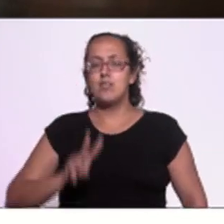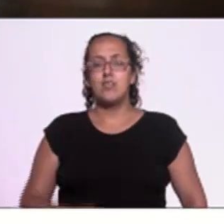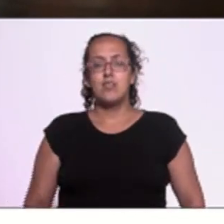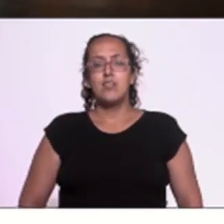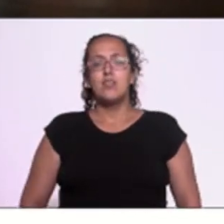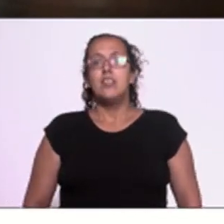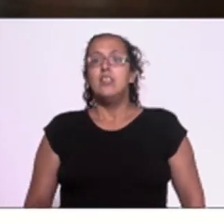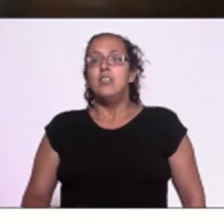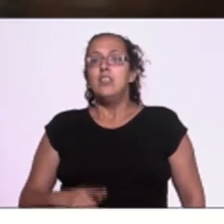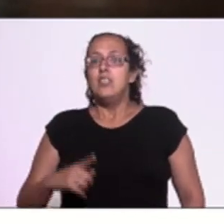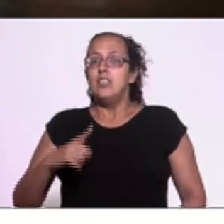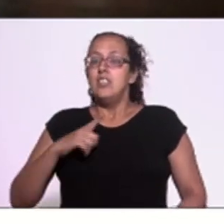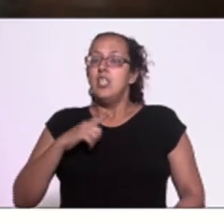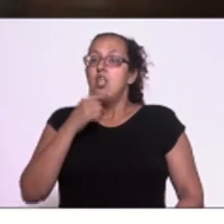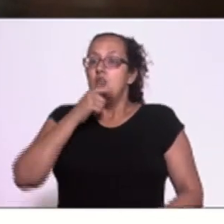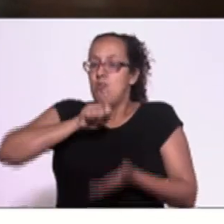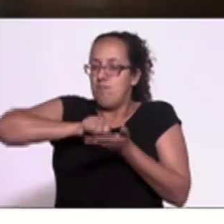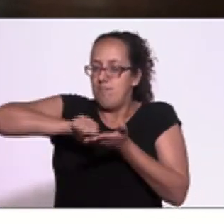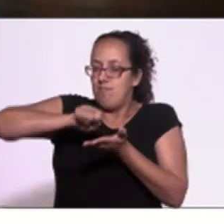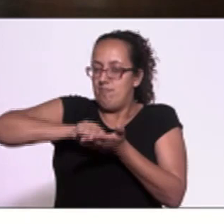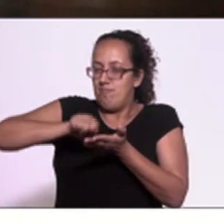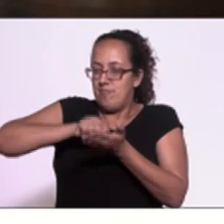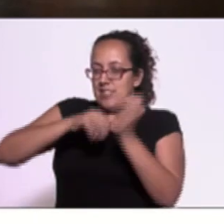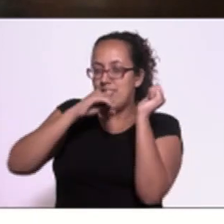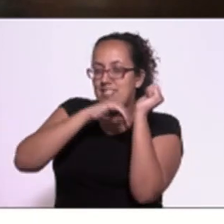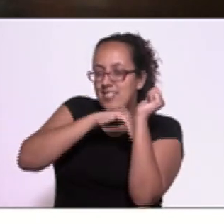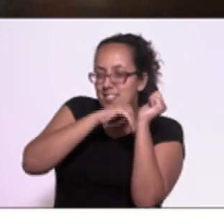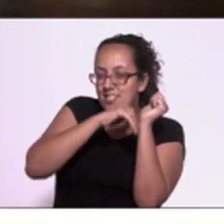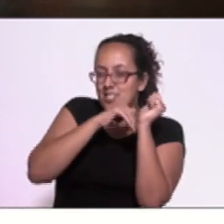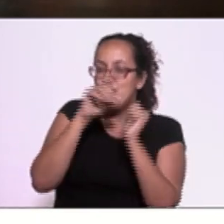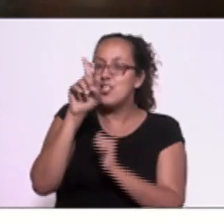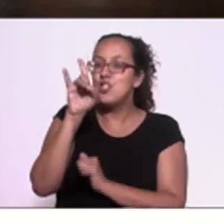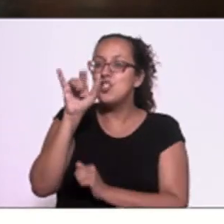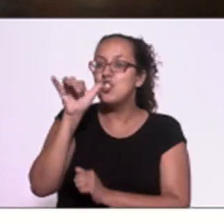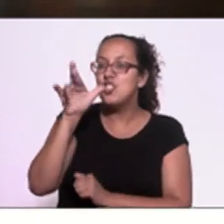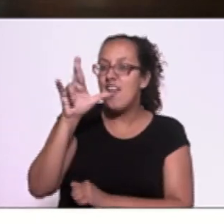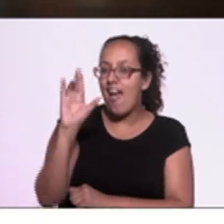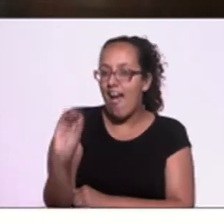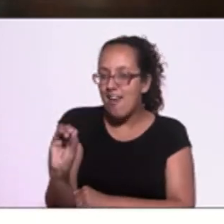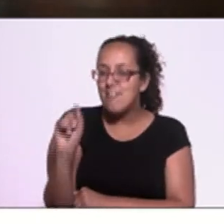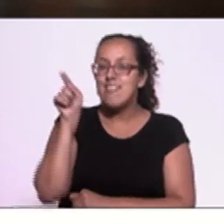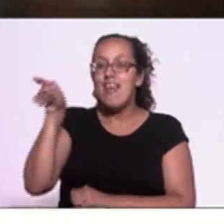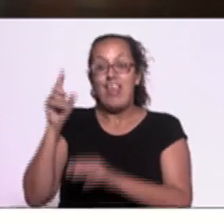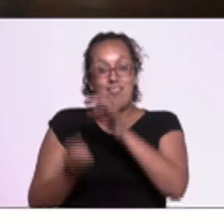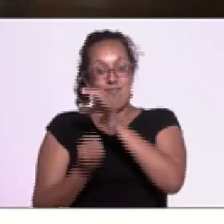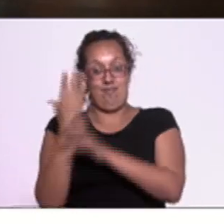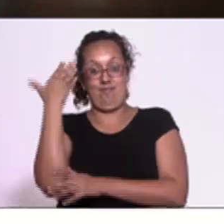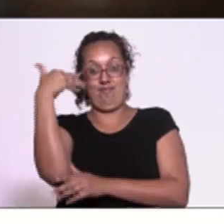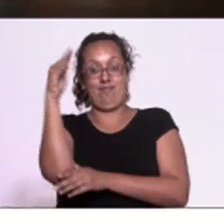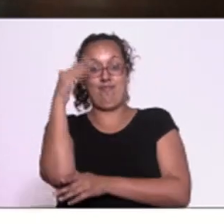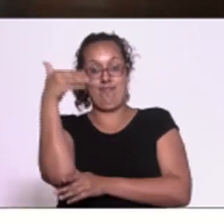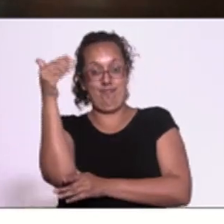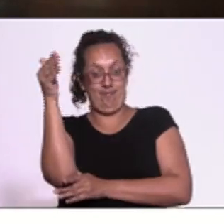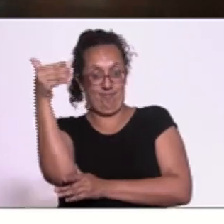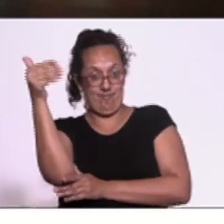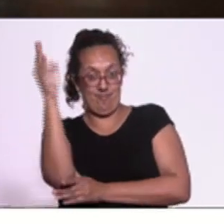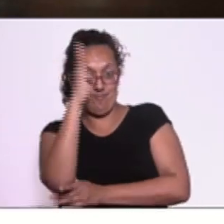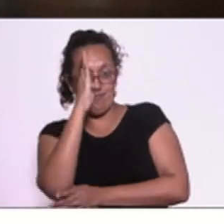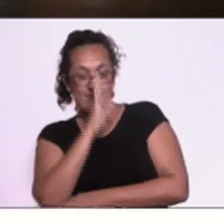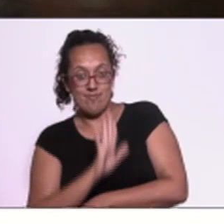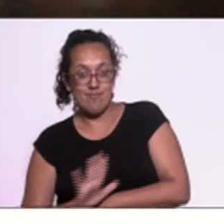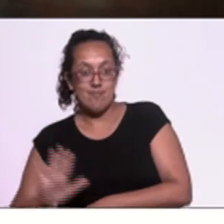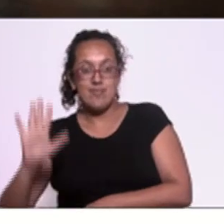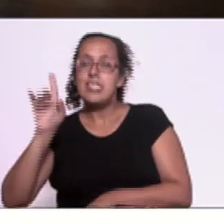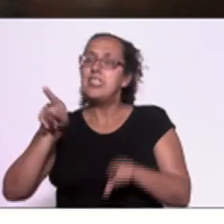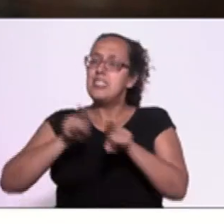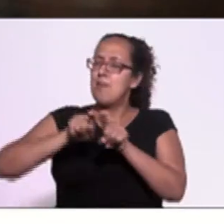Inúmeros diários de Teixeira Mendes, que foi o idealizador da nossa bandeira nacional. Temos também um belíssimo manuscrito